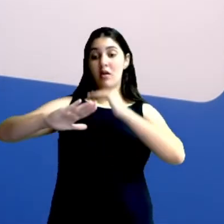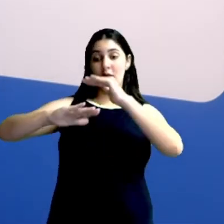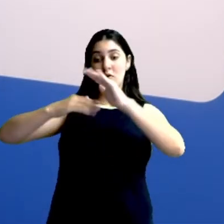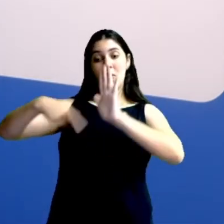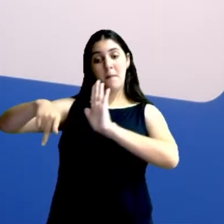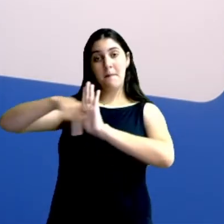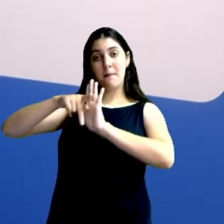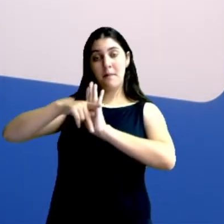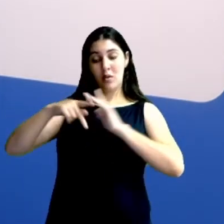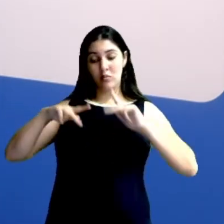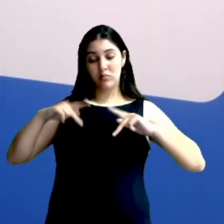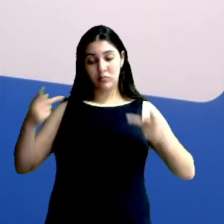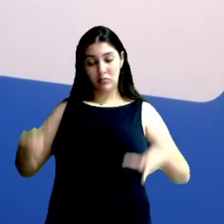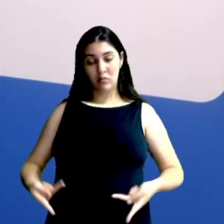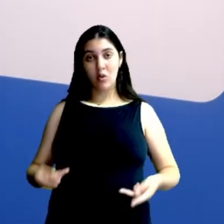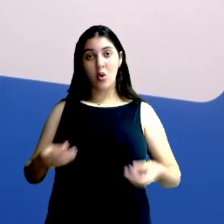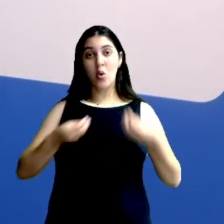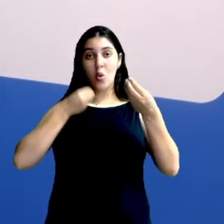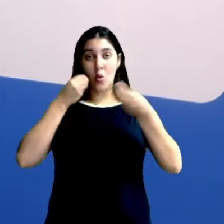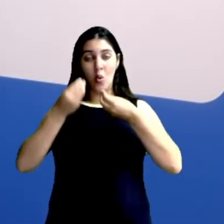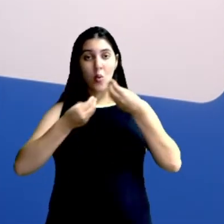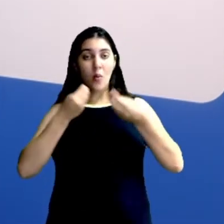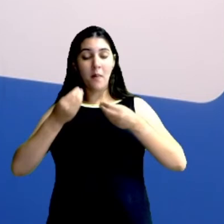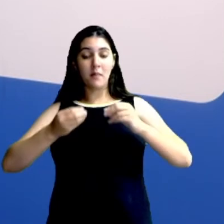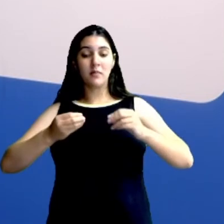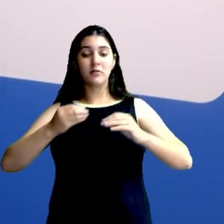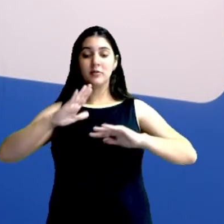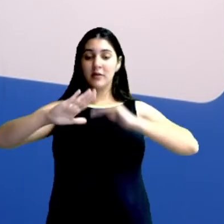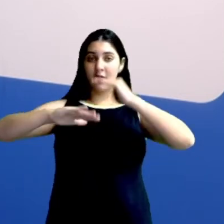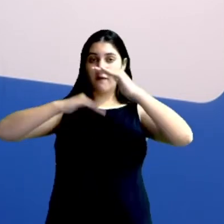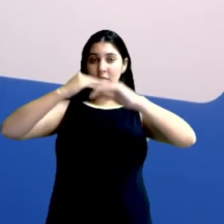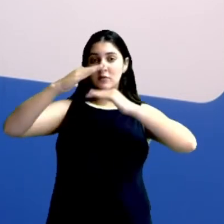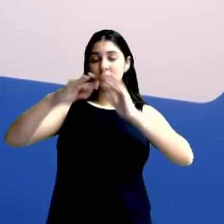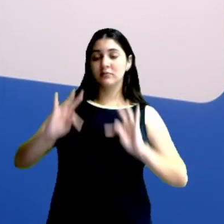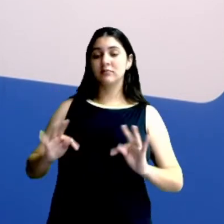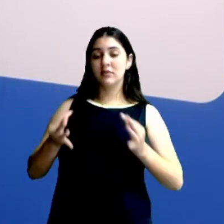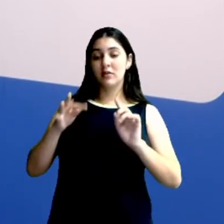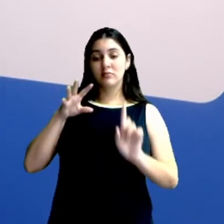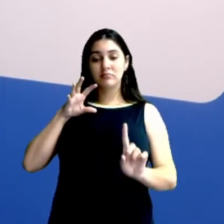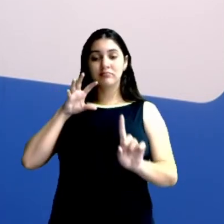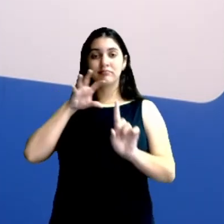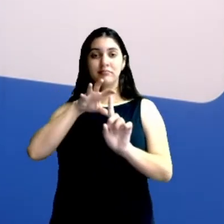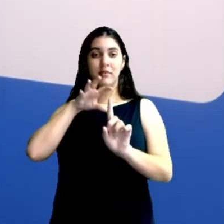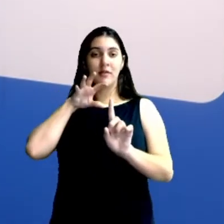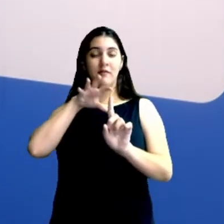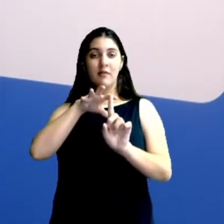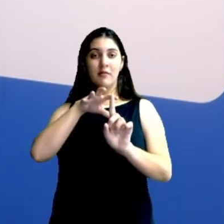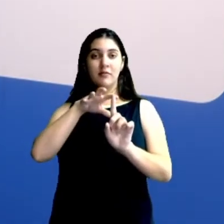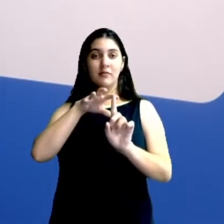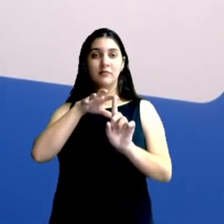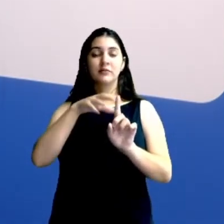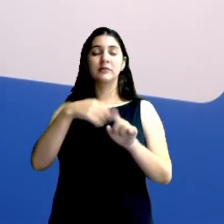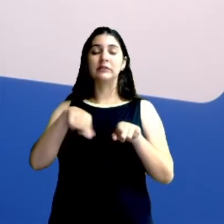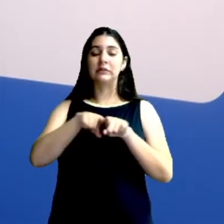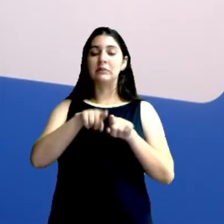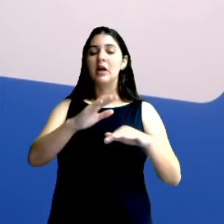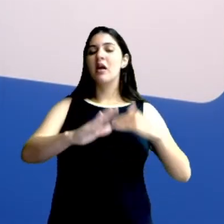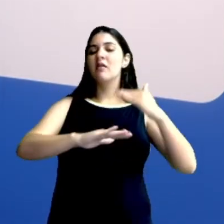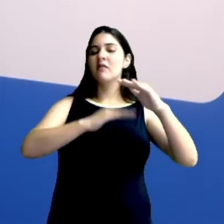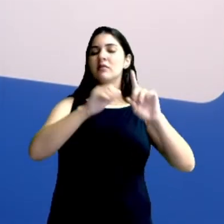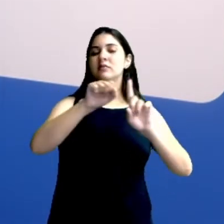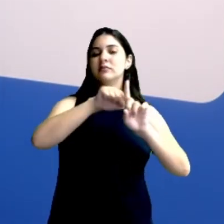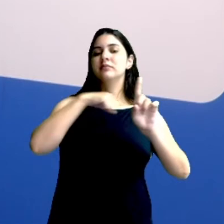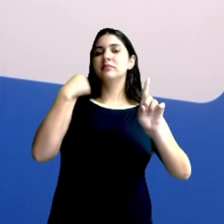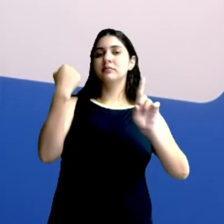homem, como a evolução tecnológica ela influenciou a evolução das